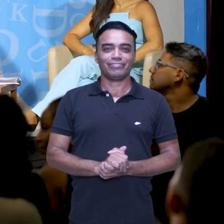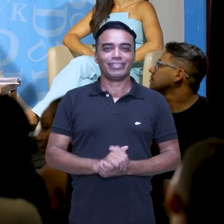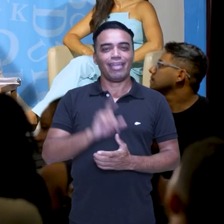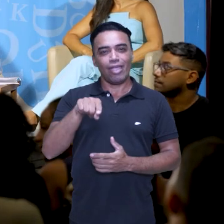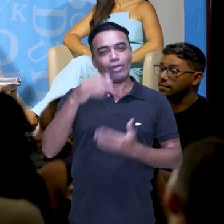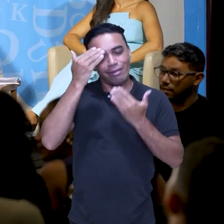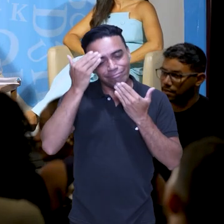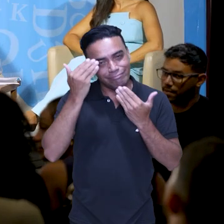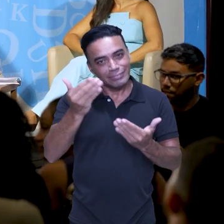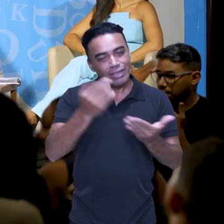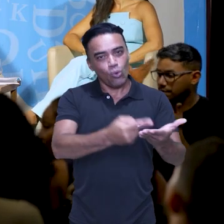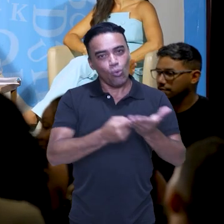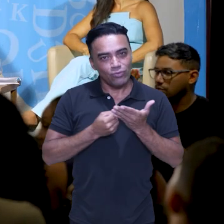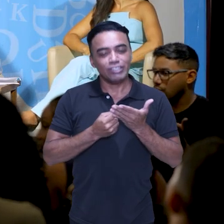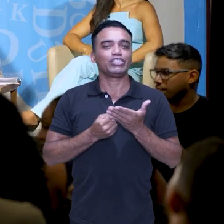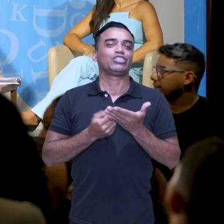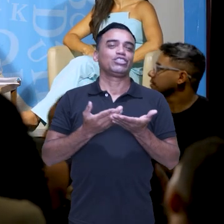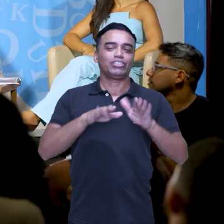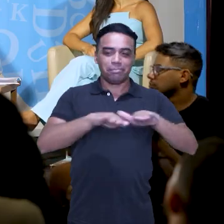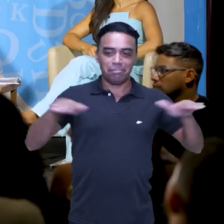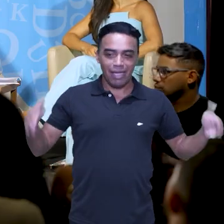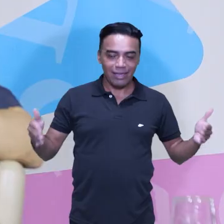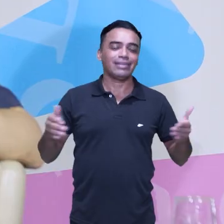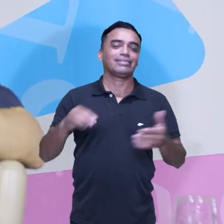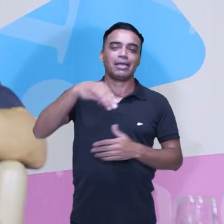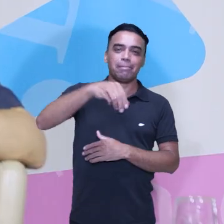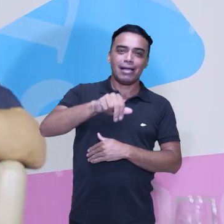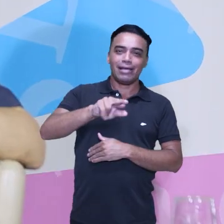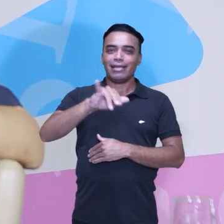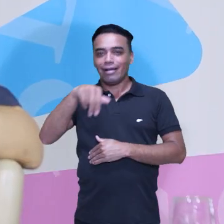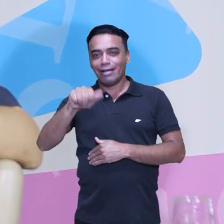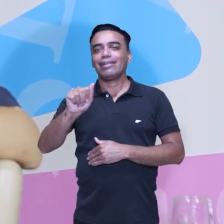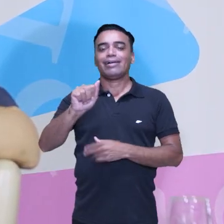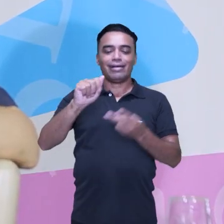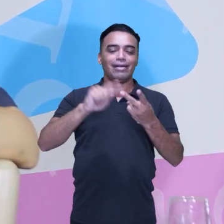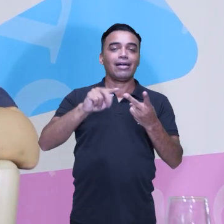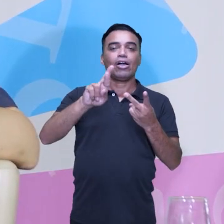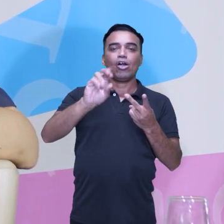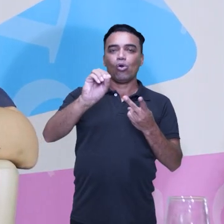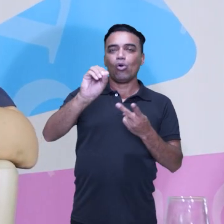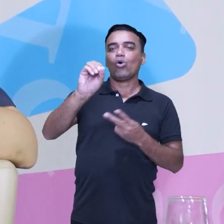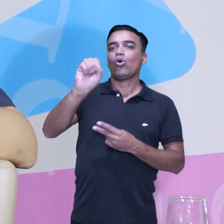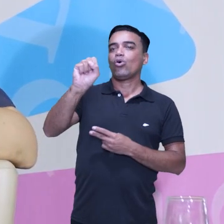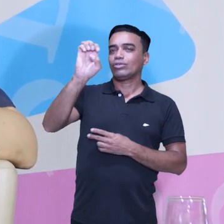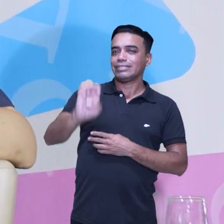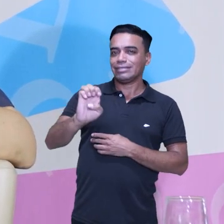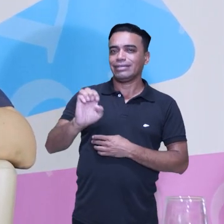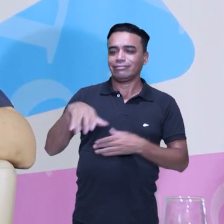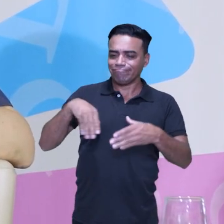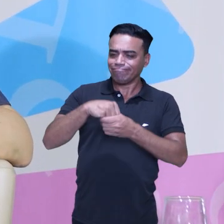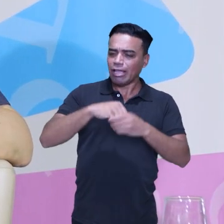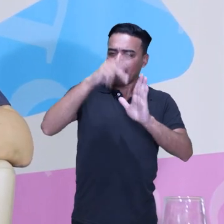Eu queria agradecer o convite, dividir a mesa com a Mariana, com a Rose, e fazer parte desse projeto